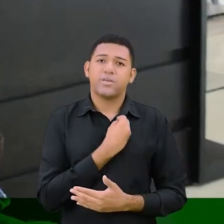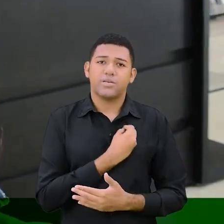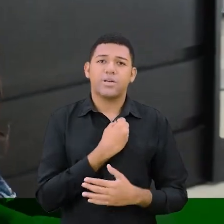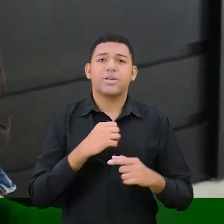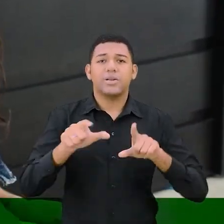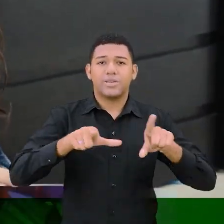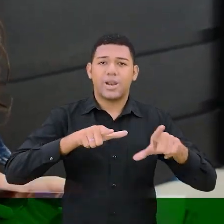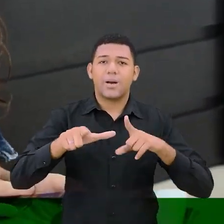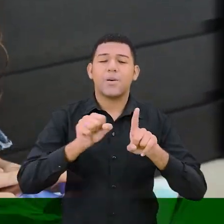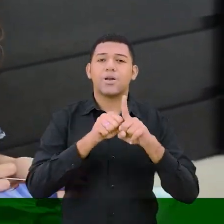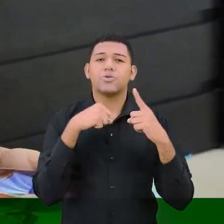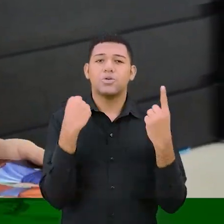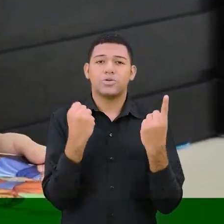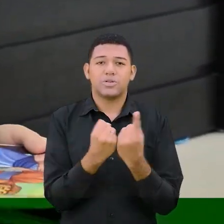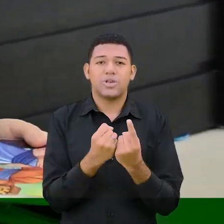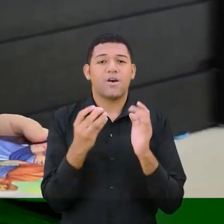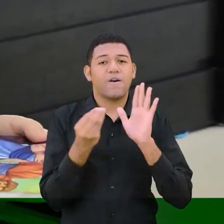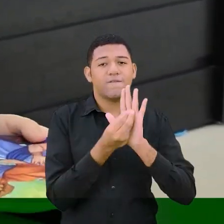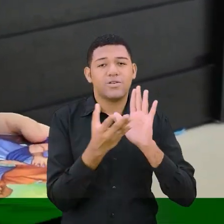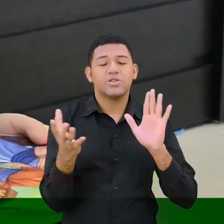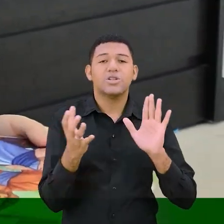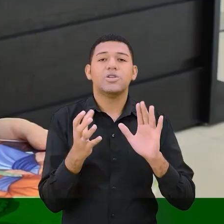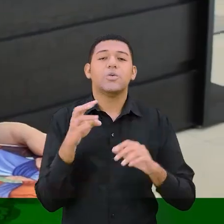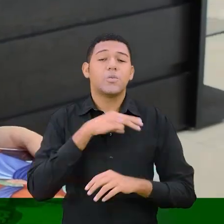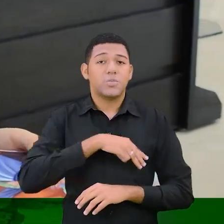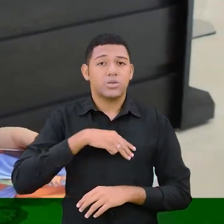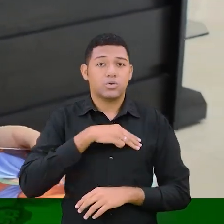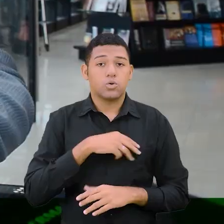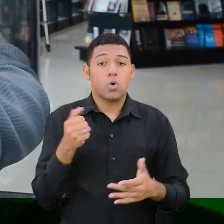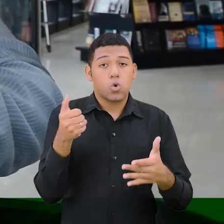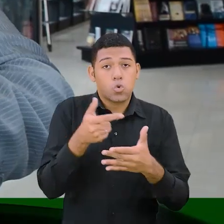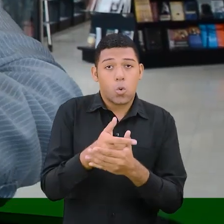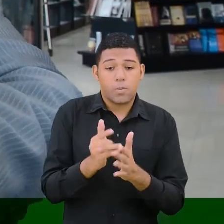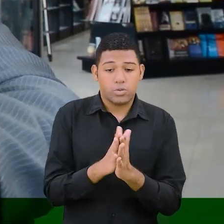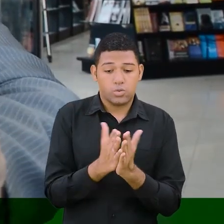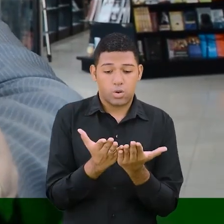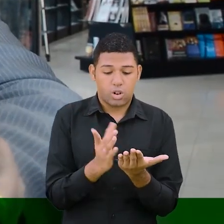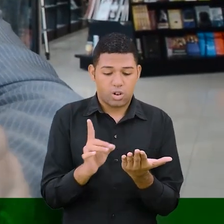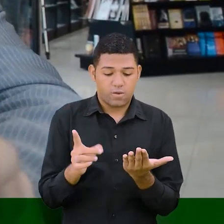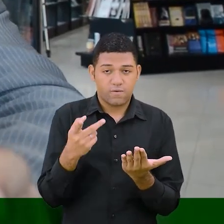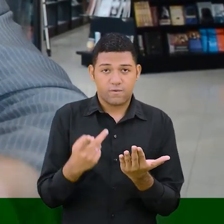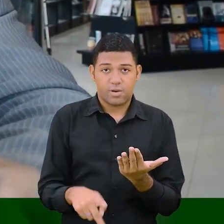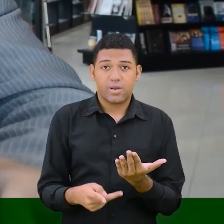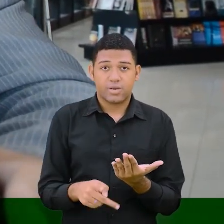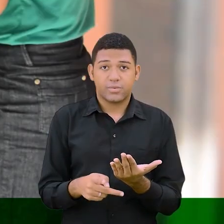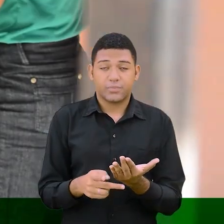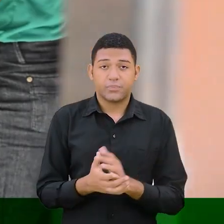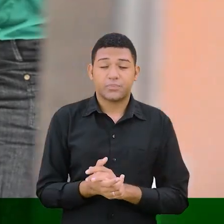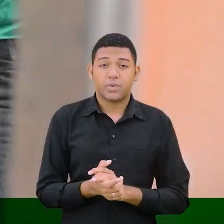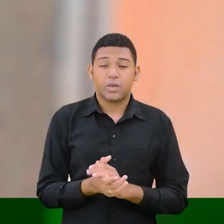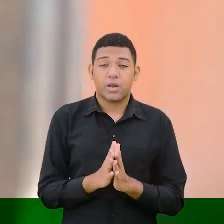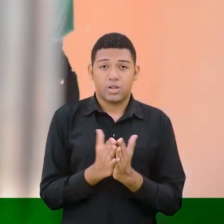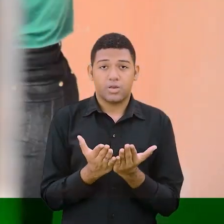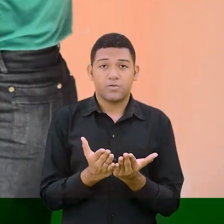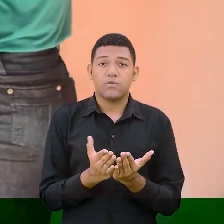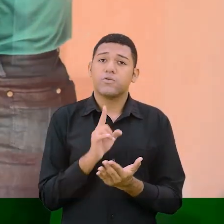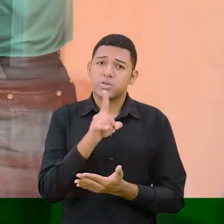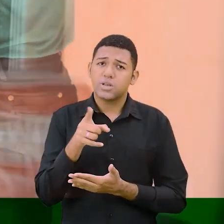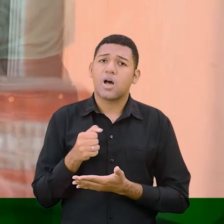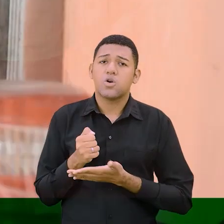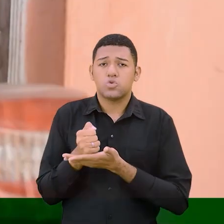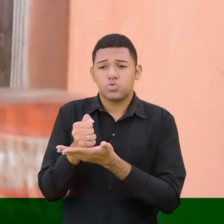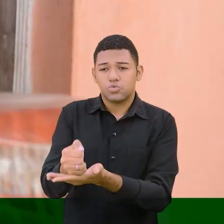evangelismo e missões ao adquirir qualquer um de nossos produtos seja presencial ou à distância você está